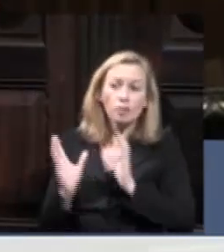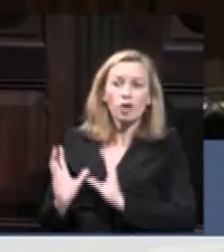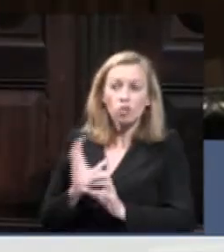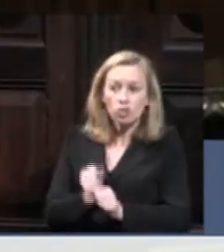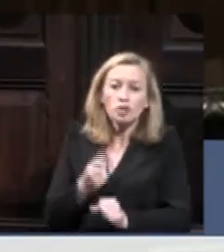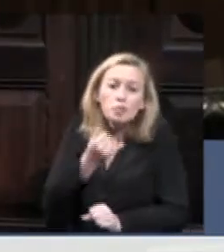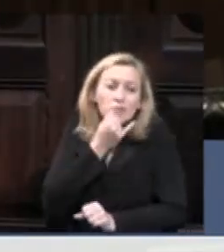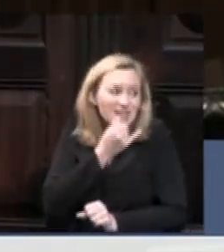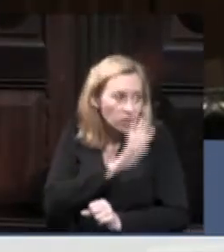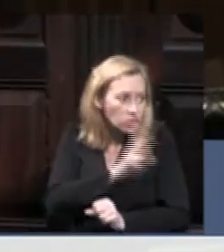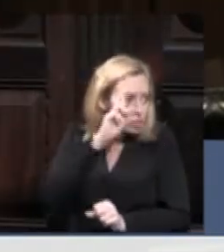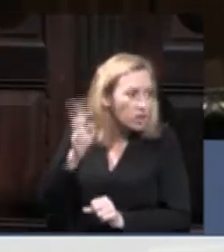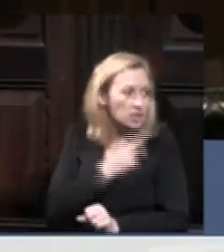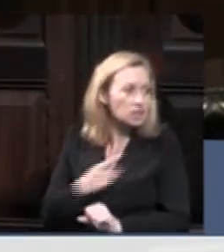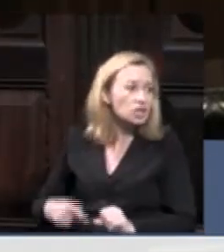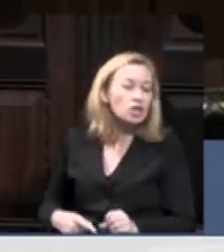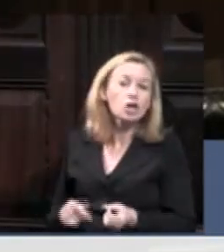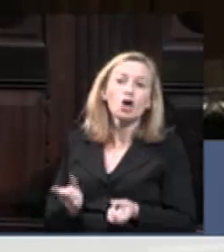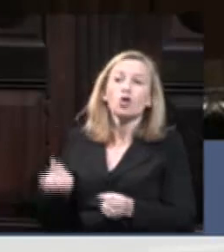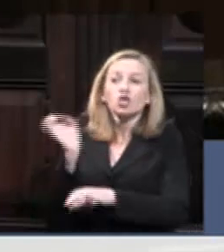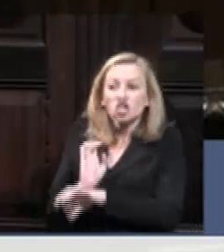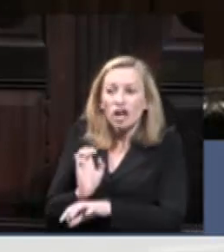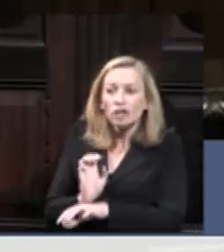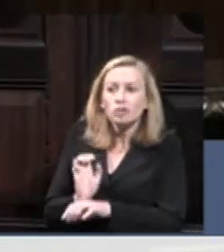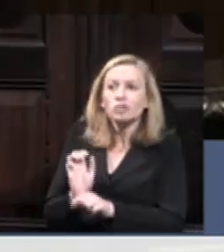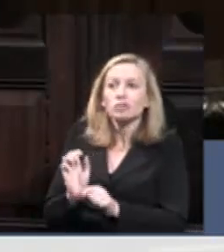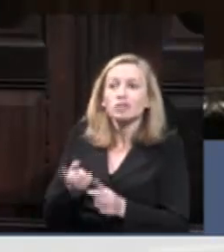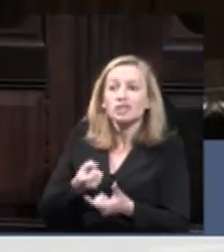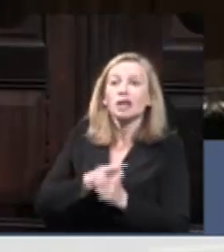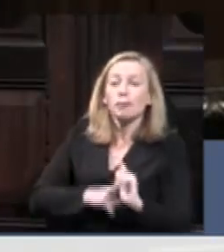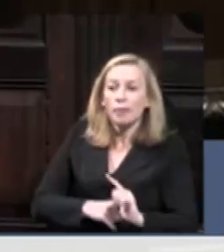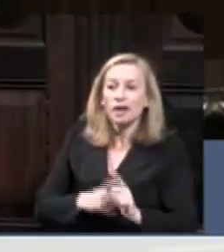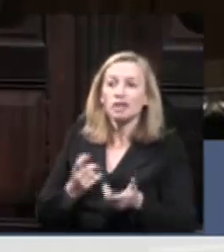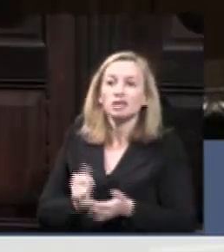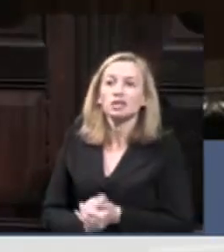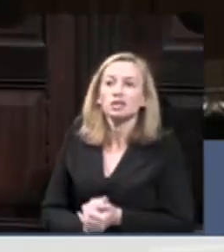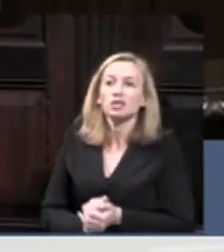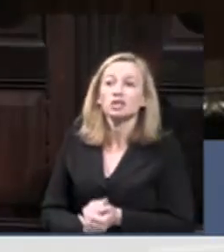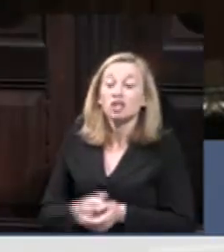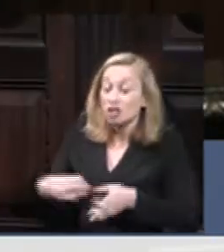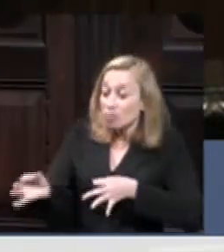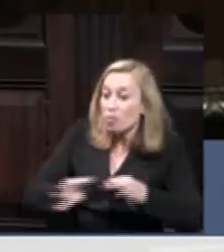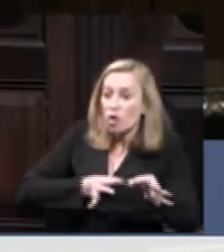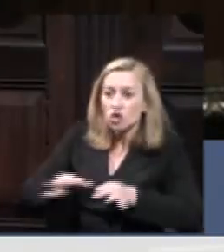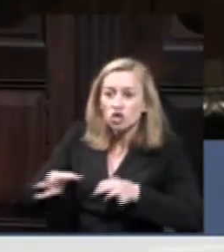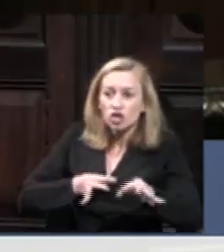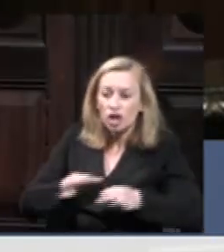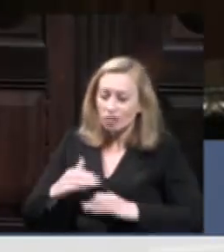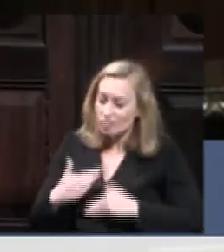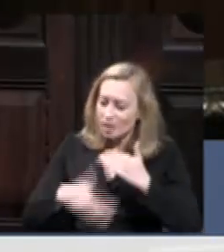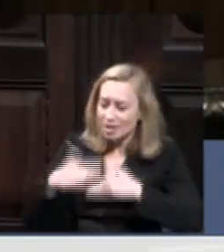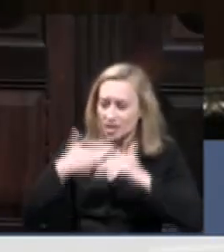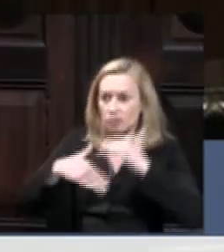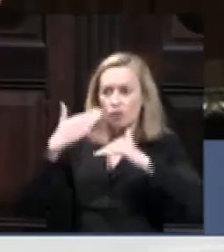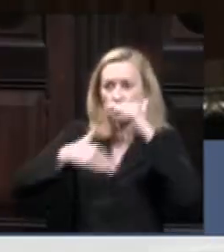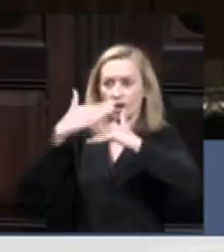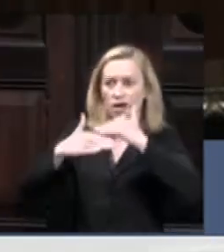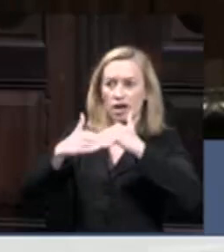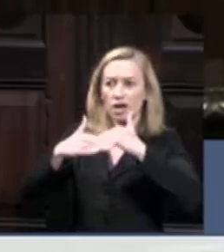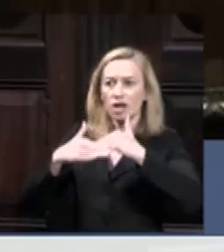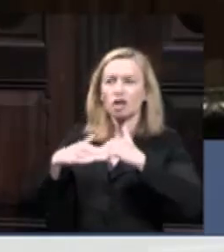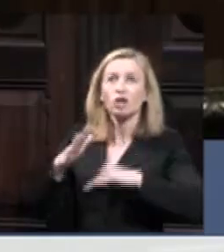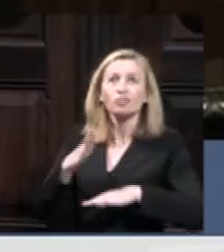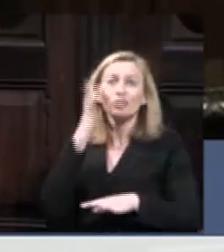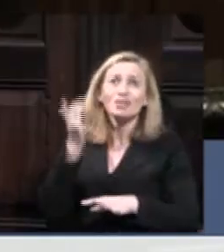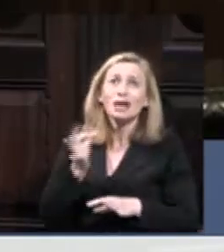senhor presidente, esse Estado que depende da elaboração de um projeto estratégico de desenvolvimento. Nós não sabemos para